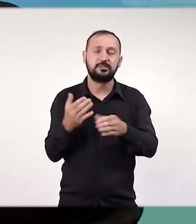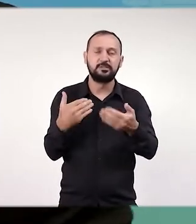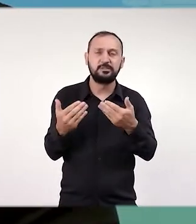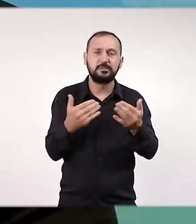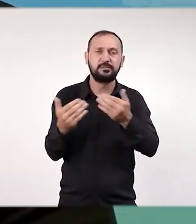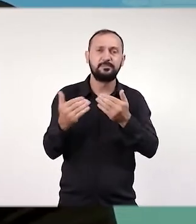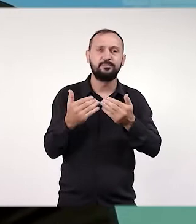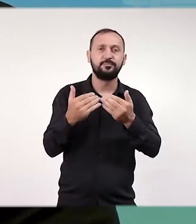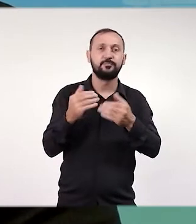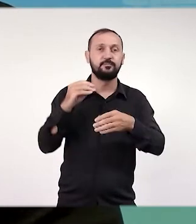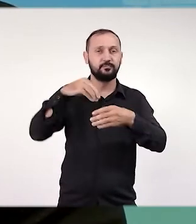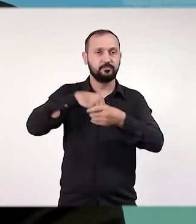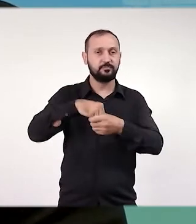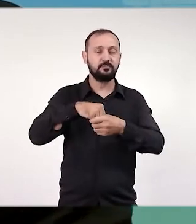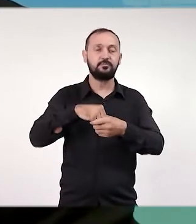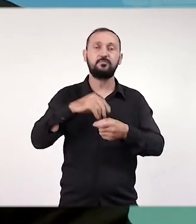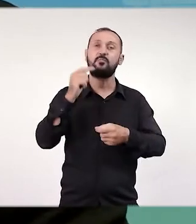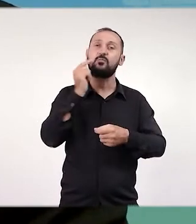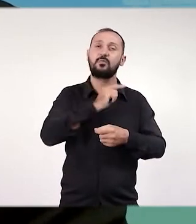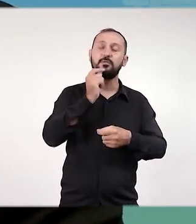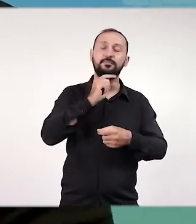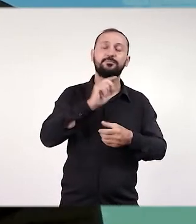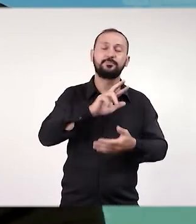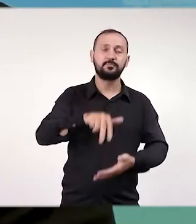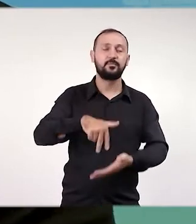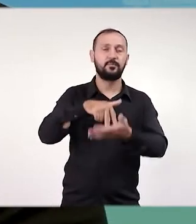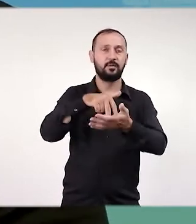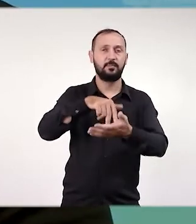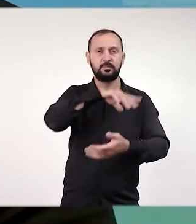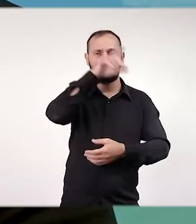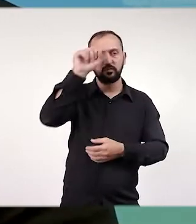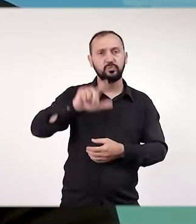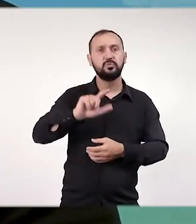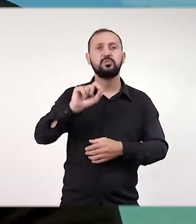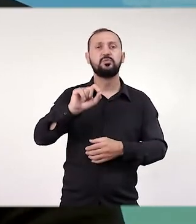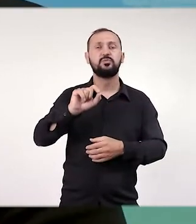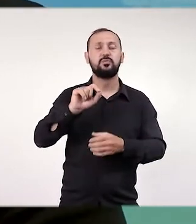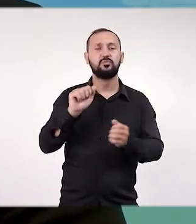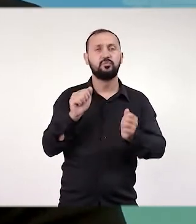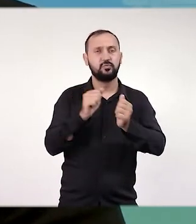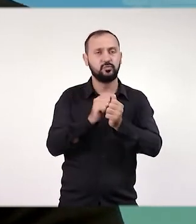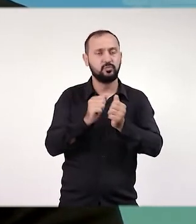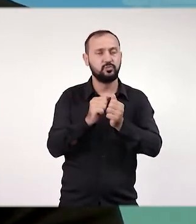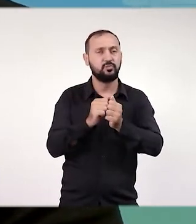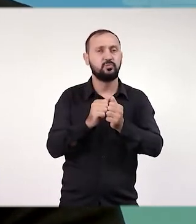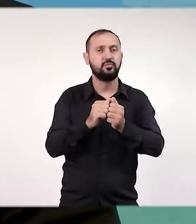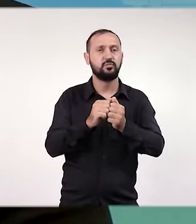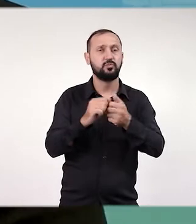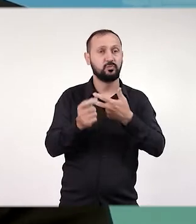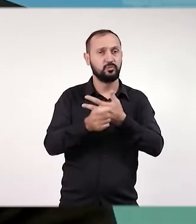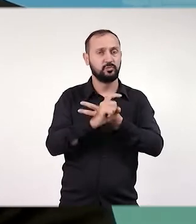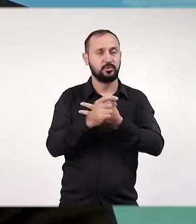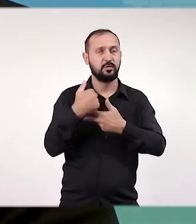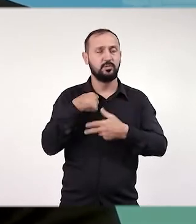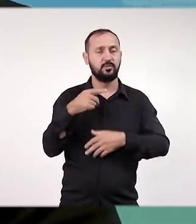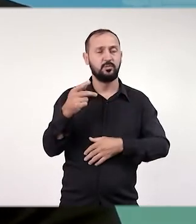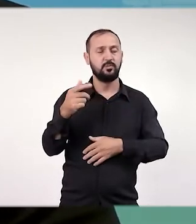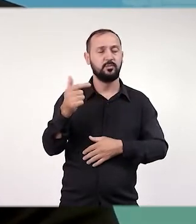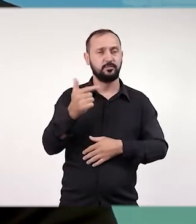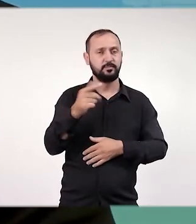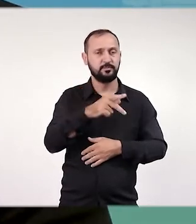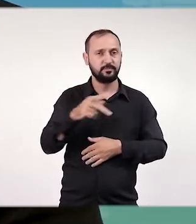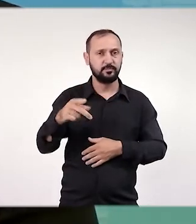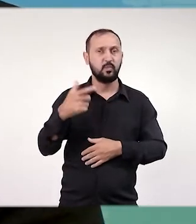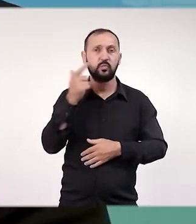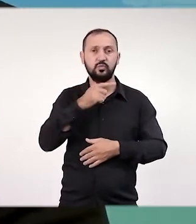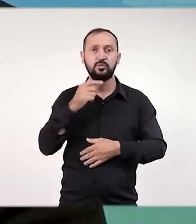articulações políticas dentro da própria União, a gente conseguiu então emplacar Mato Grosso do Sul na executiva, eu ficando como vice-presidente